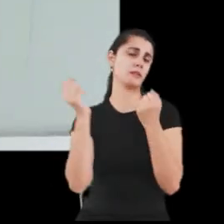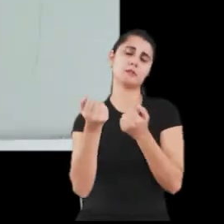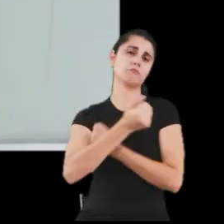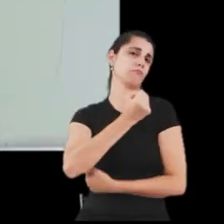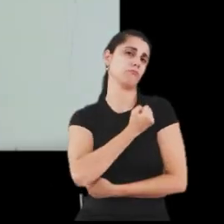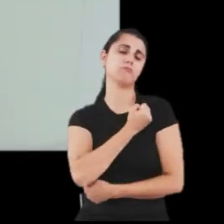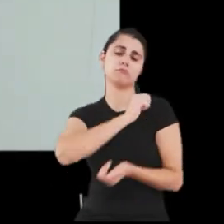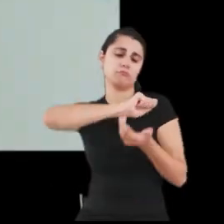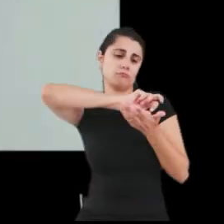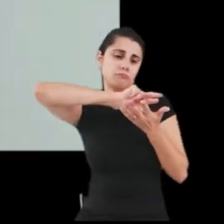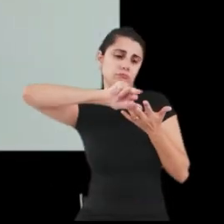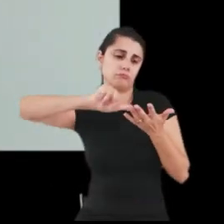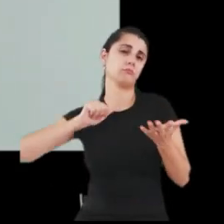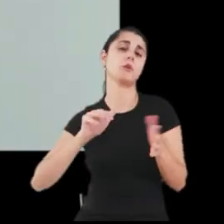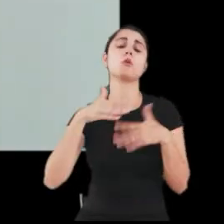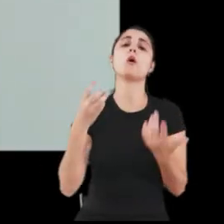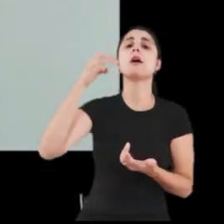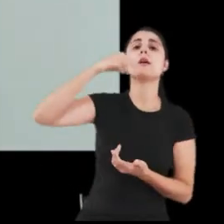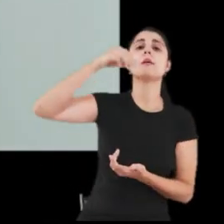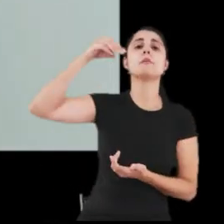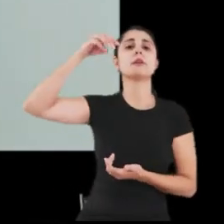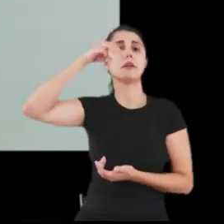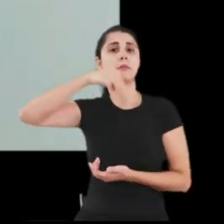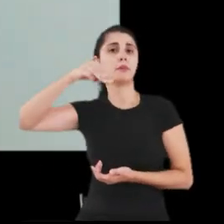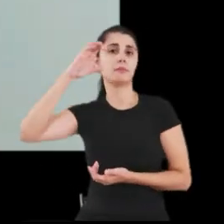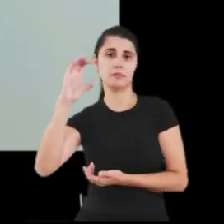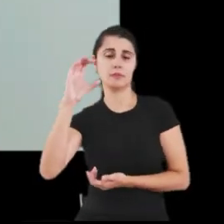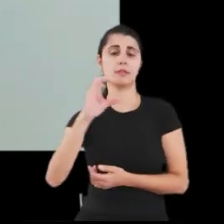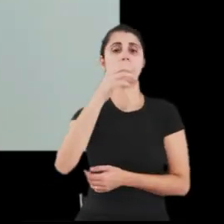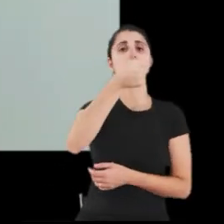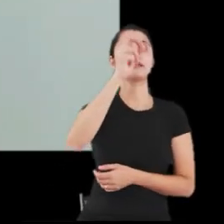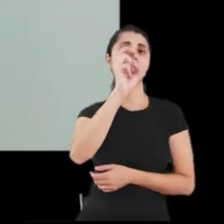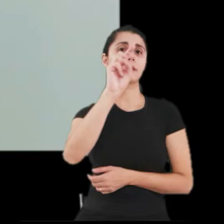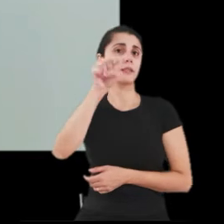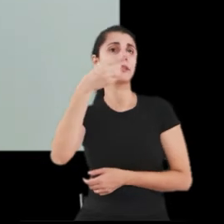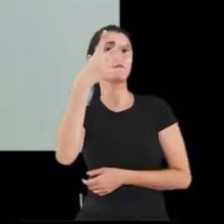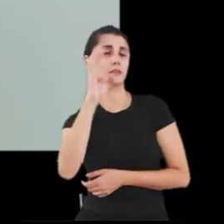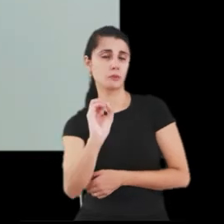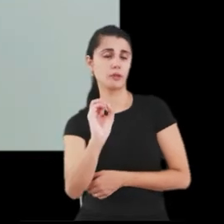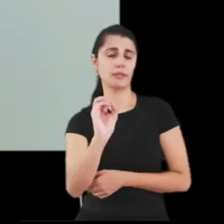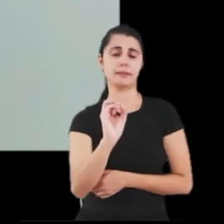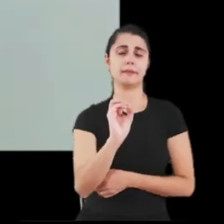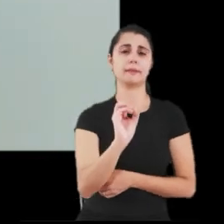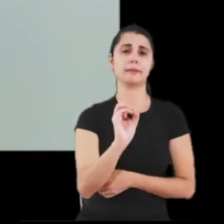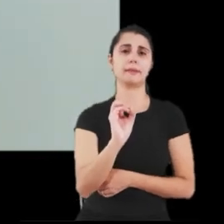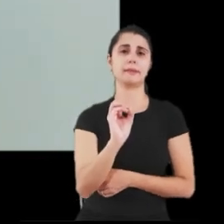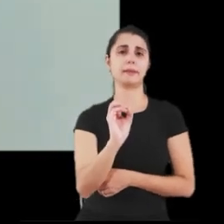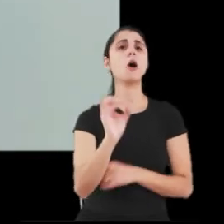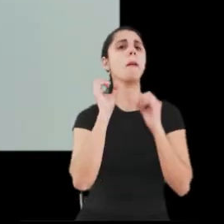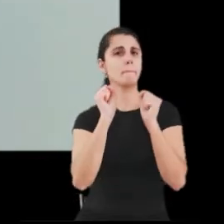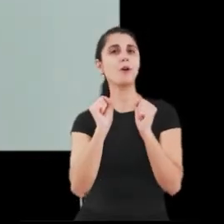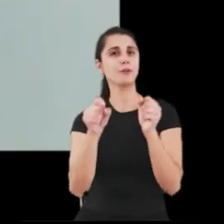exemplo. Eu quero o MMC de 15 e 40. A primeira forma, pessoal, é utilizando